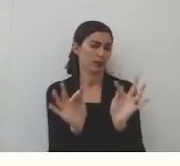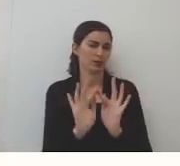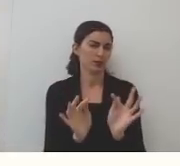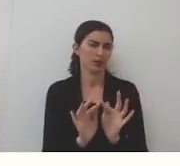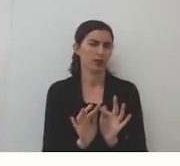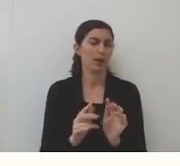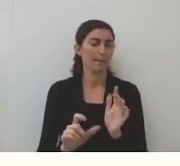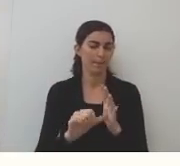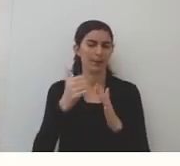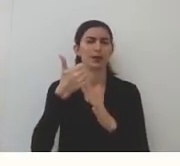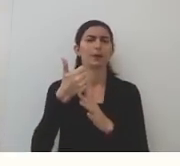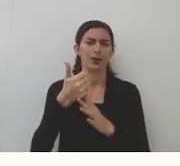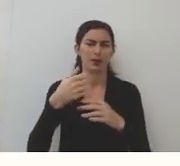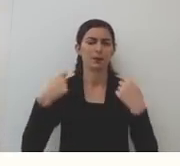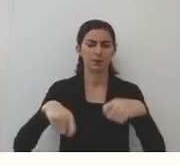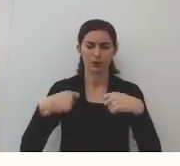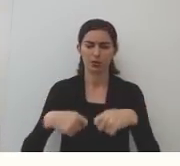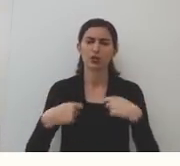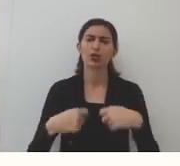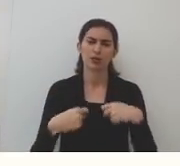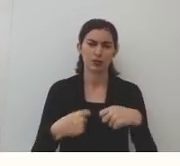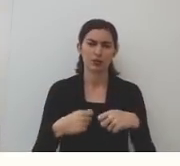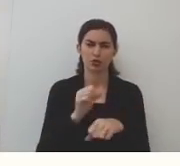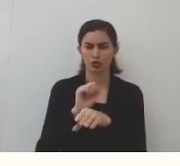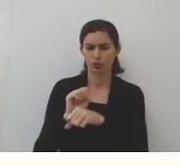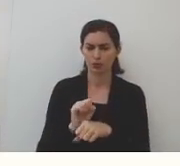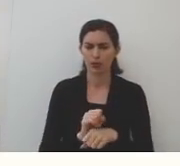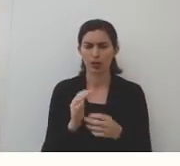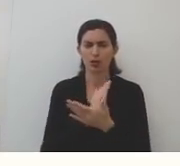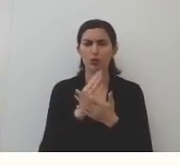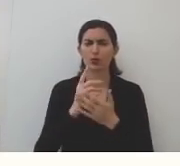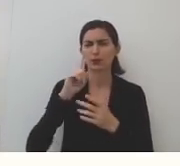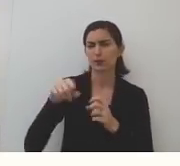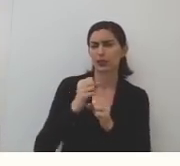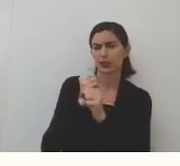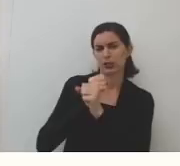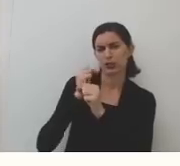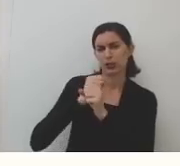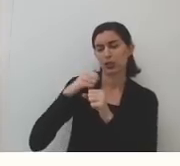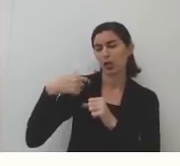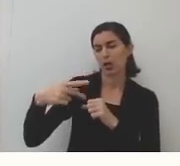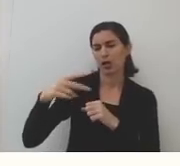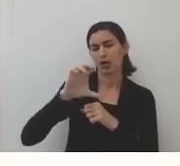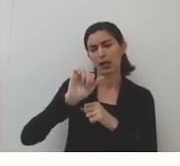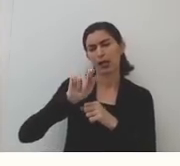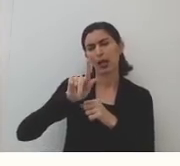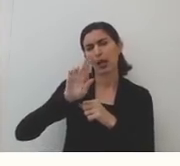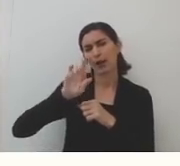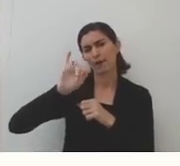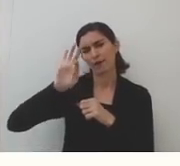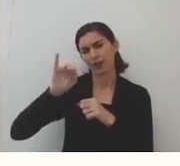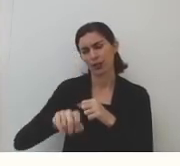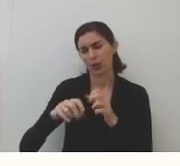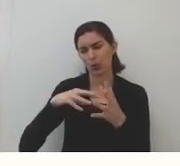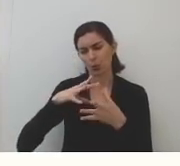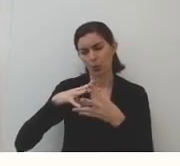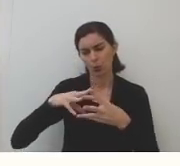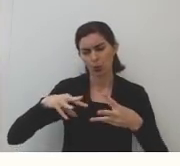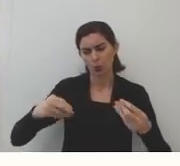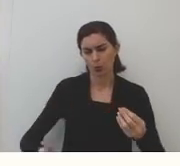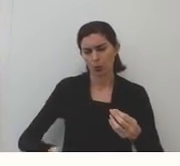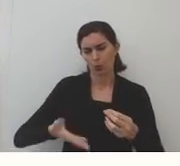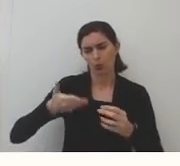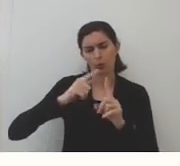assim. Primeiro, seria necessário esperarmos alguns milhares de anos para que esse grafite, submetido a uma alta